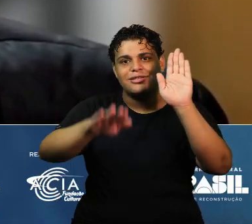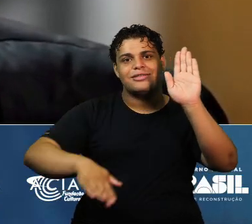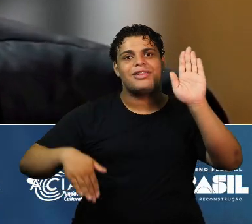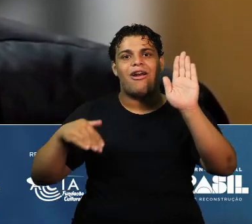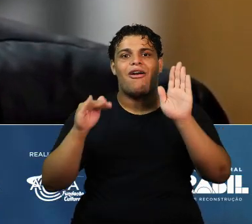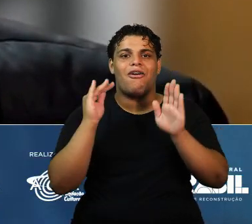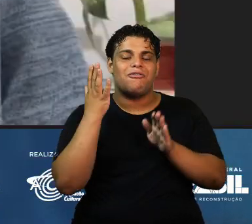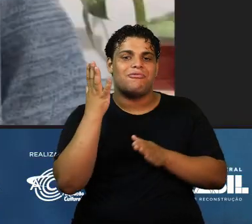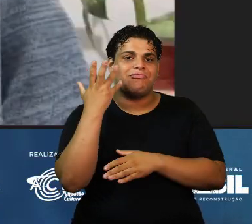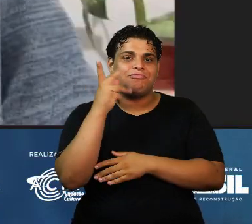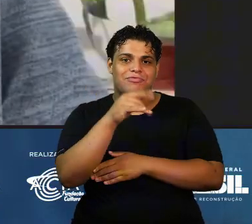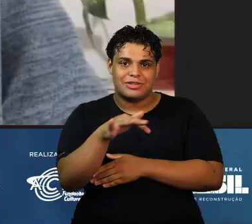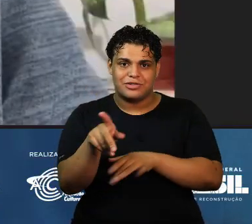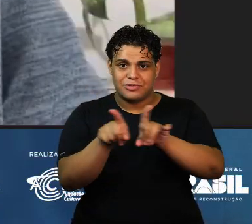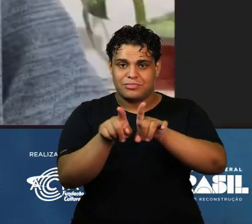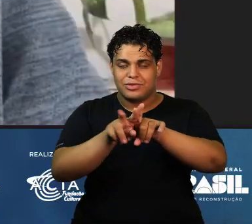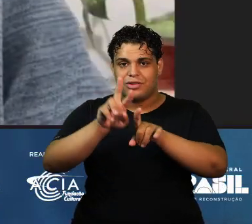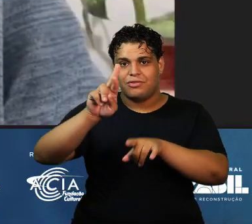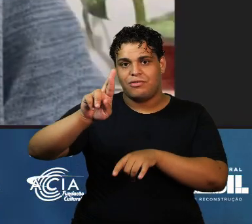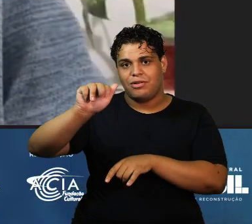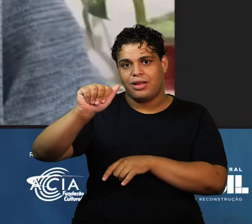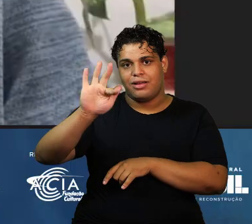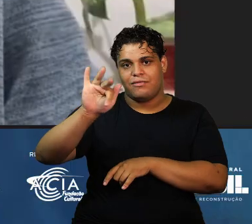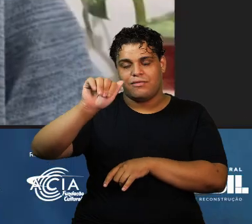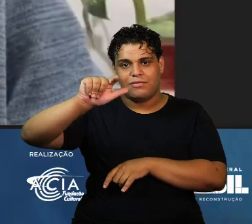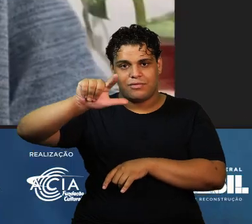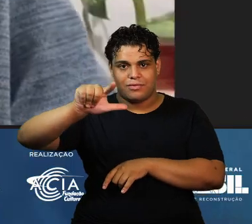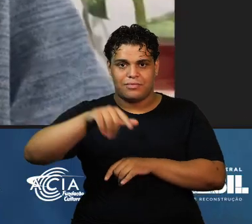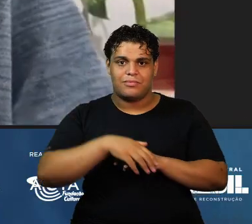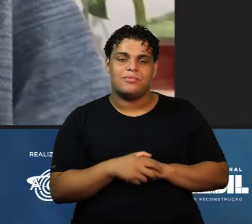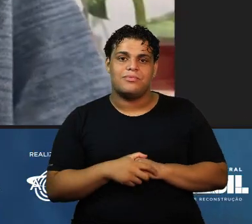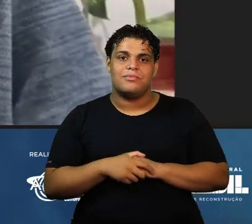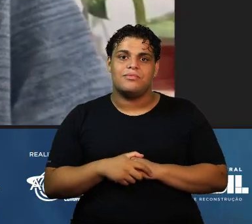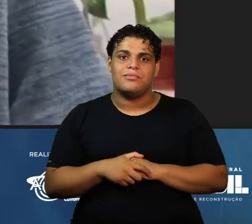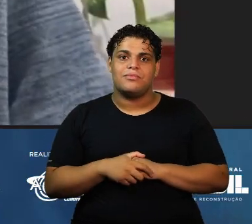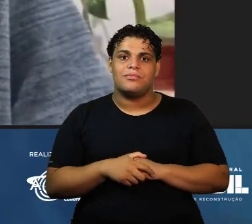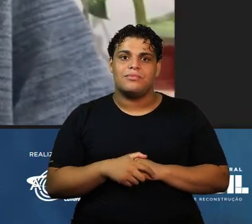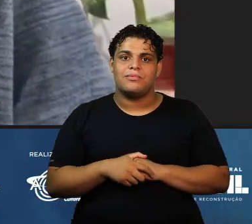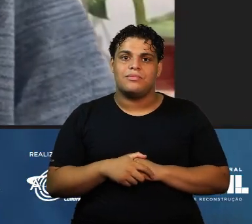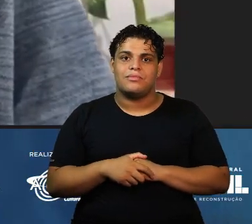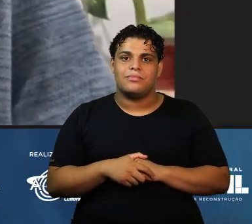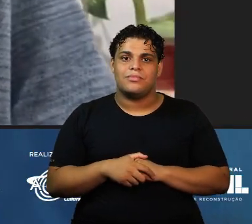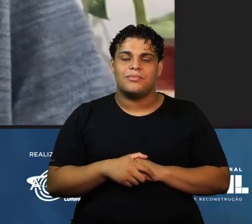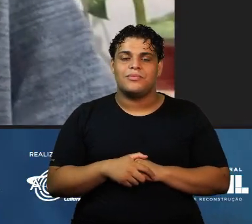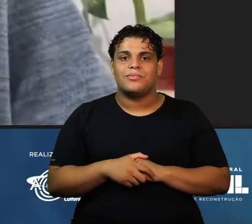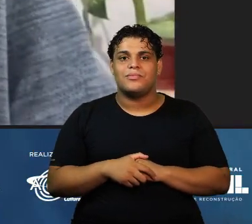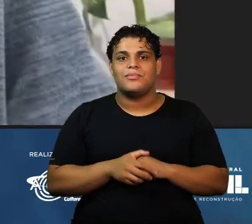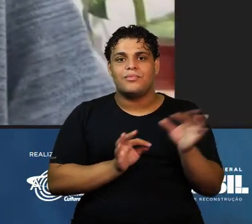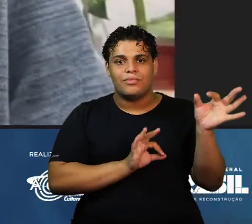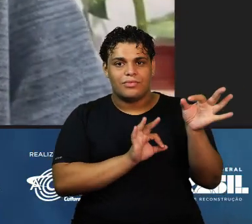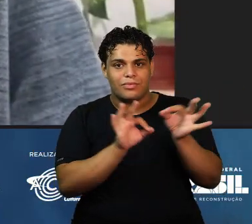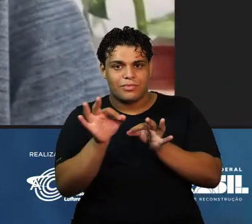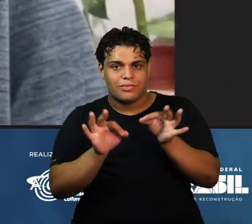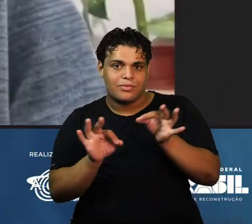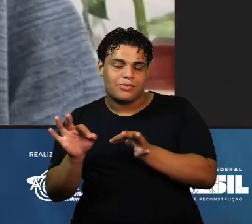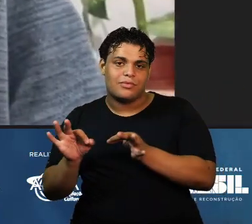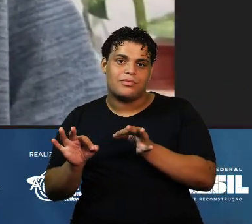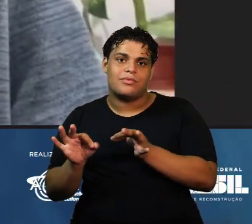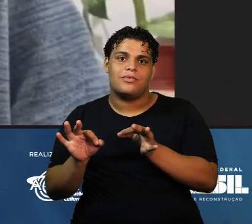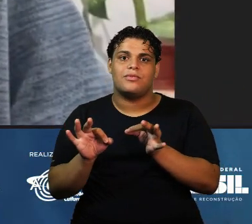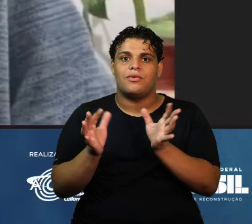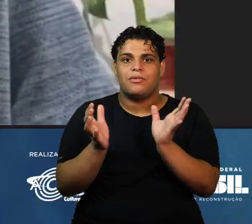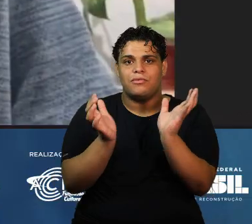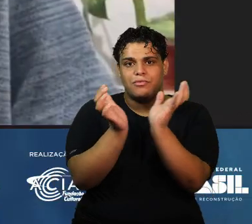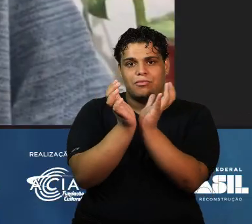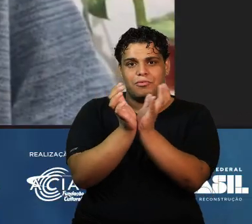e o Rafael Roberto, que ele é o coordenador dos voluntários do grupo do